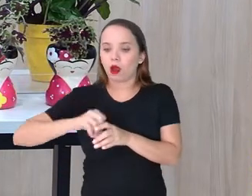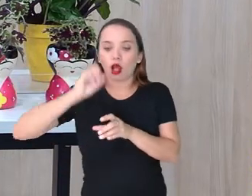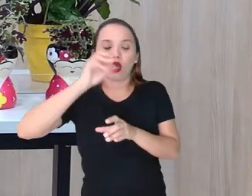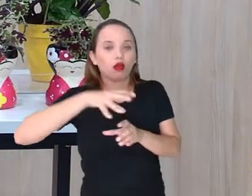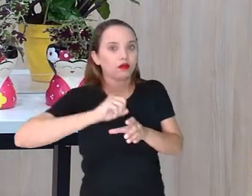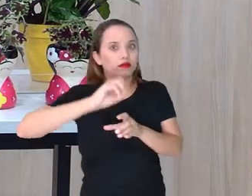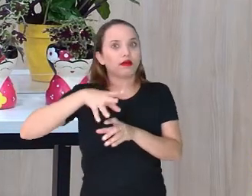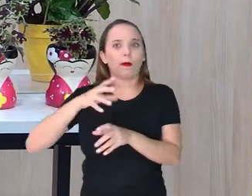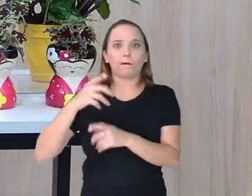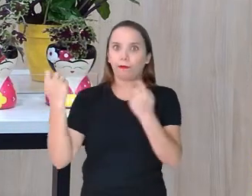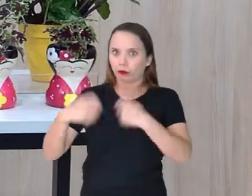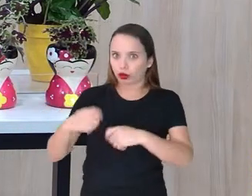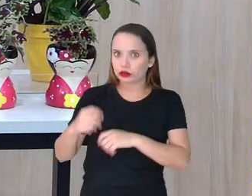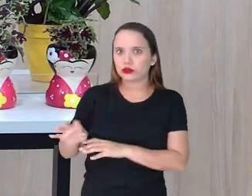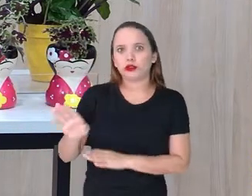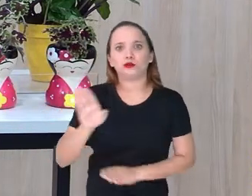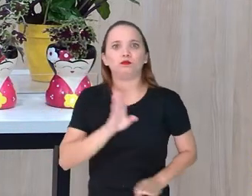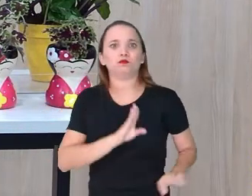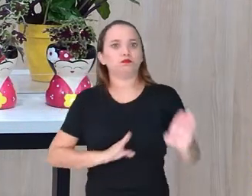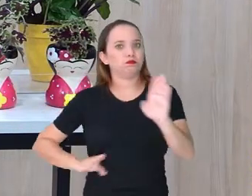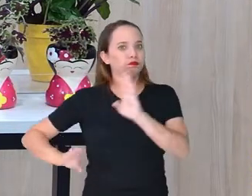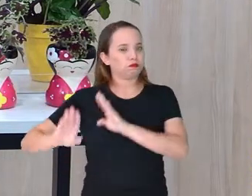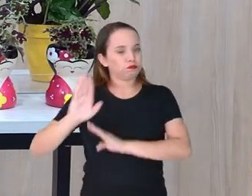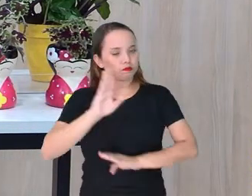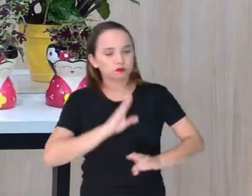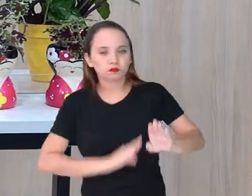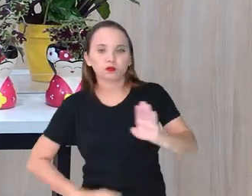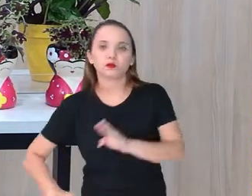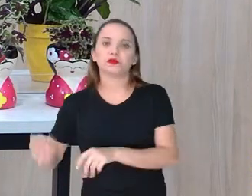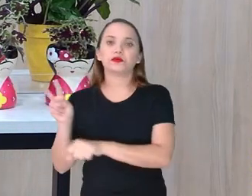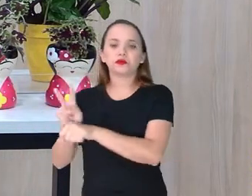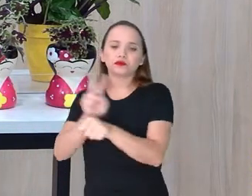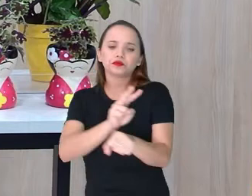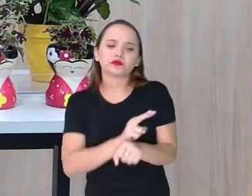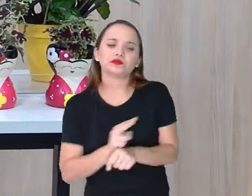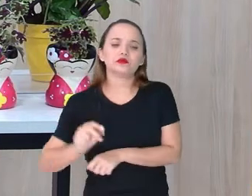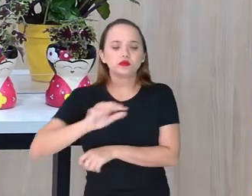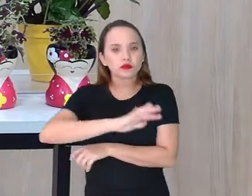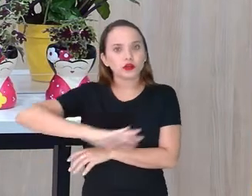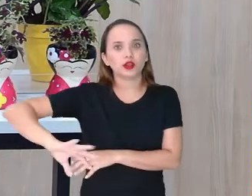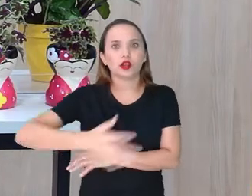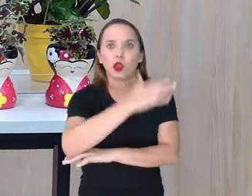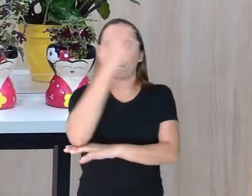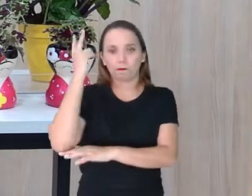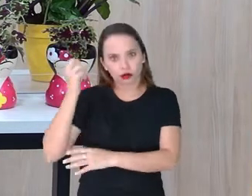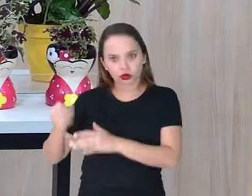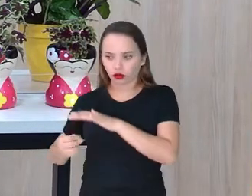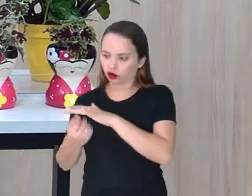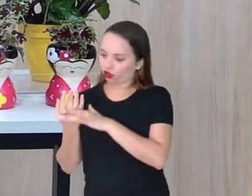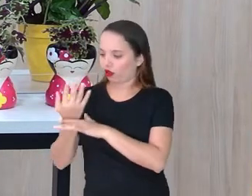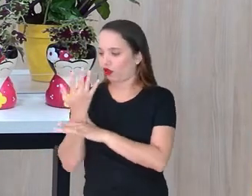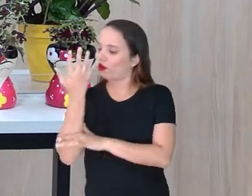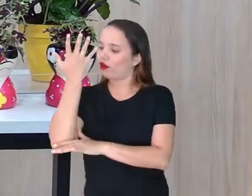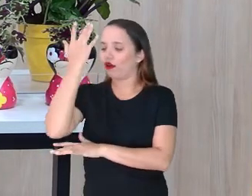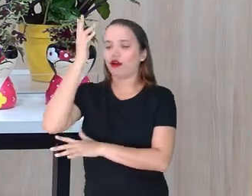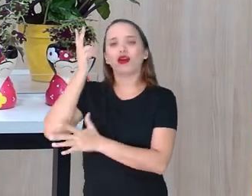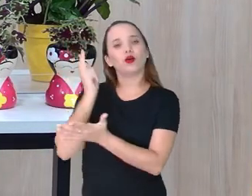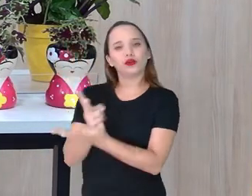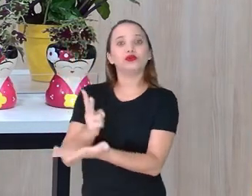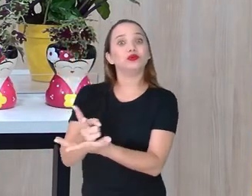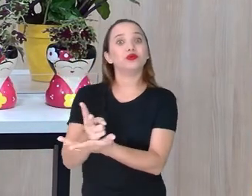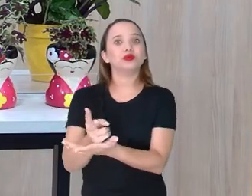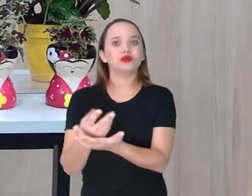planta ali, mas você tem que ter todos os cuidados para que ela cresça bem. Então, derrubar é muito rápido, mas para que